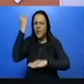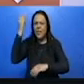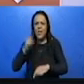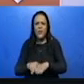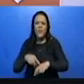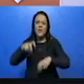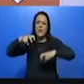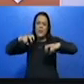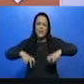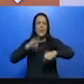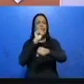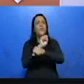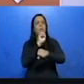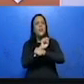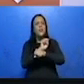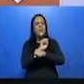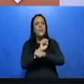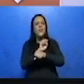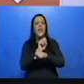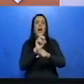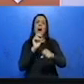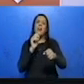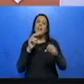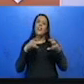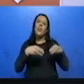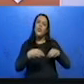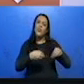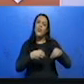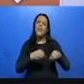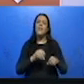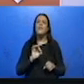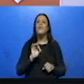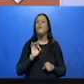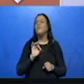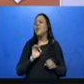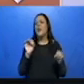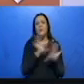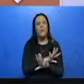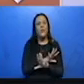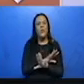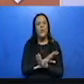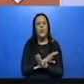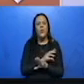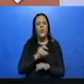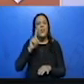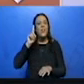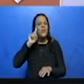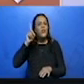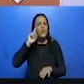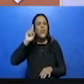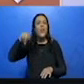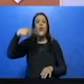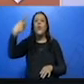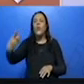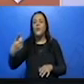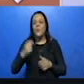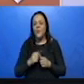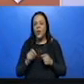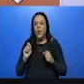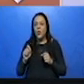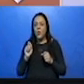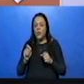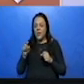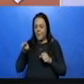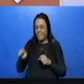inteiro para assistir, ela corta. Para quê? Precisa assistir no outro dia. Então, ele faz para te deixar envolvido, né, com a